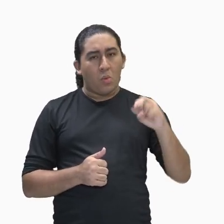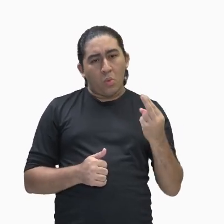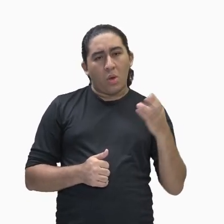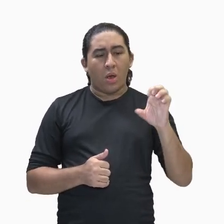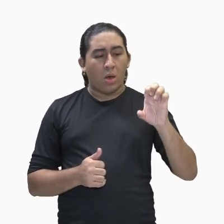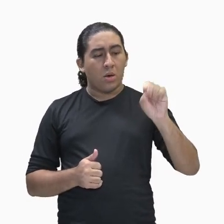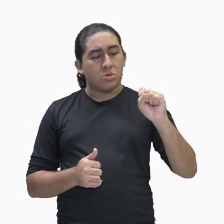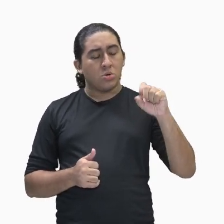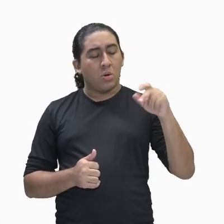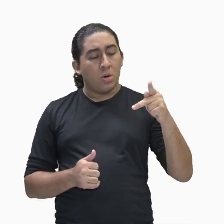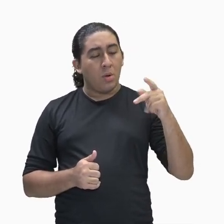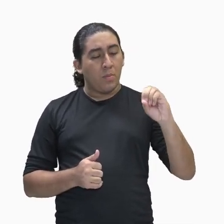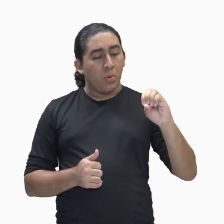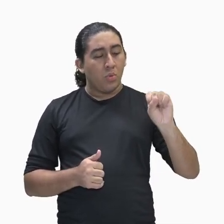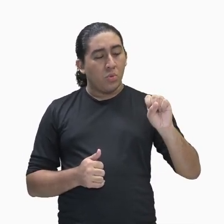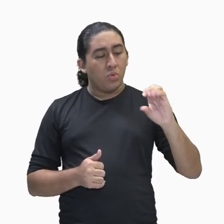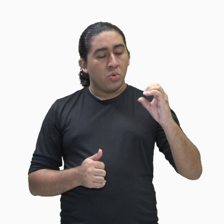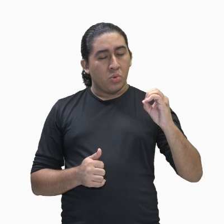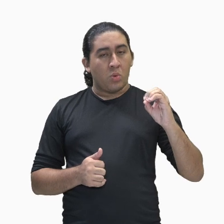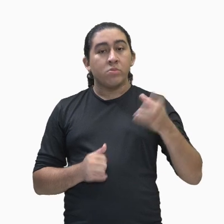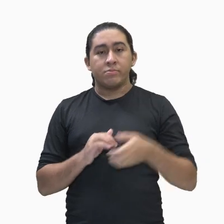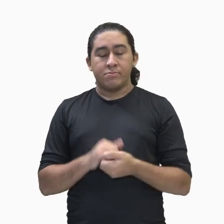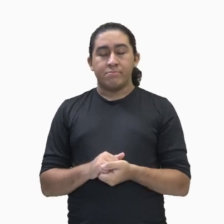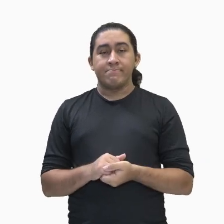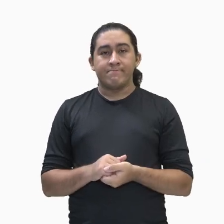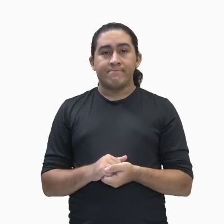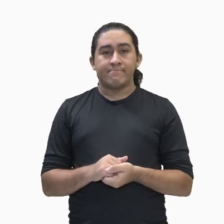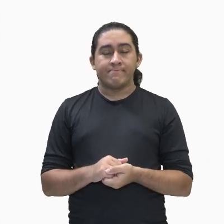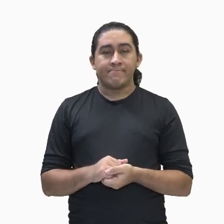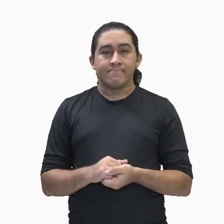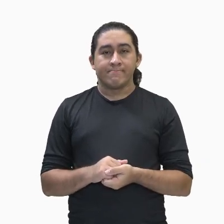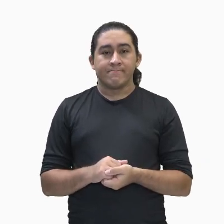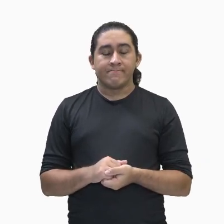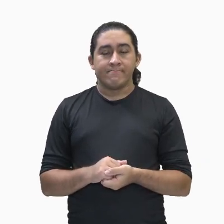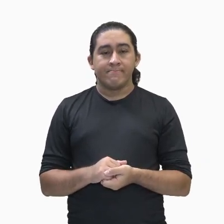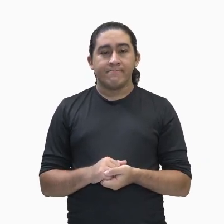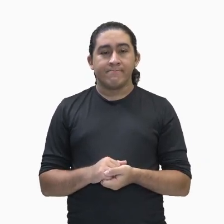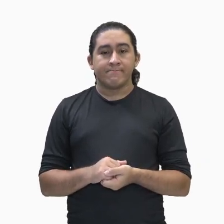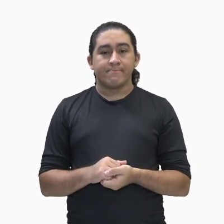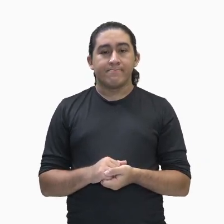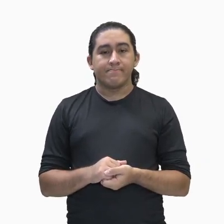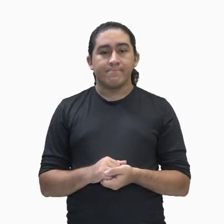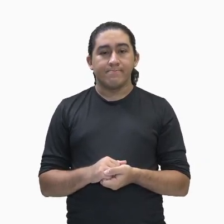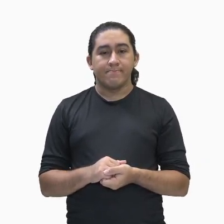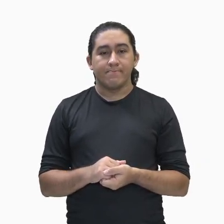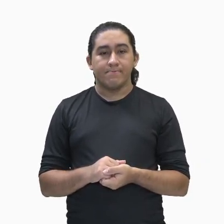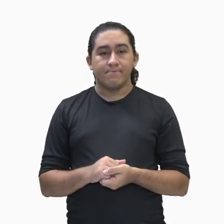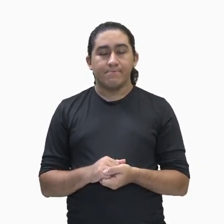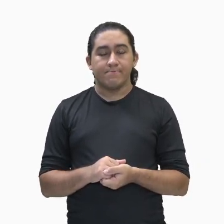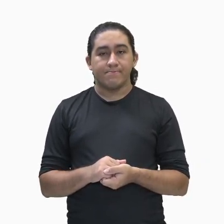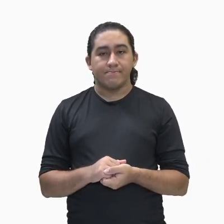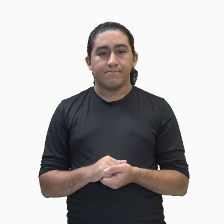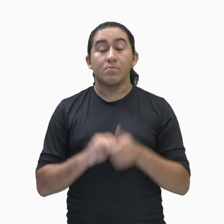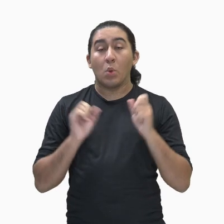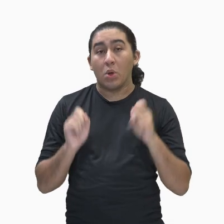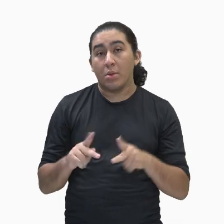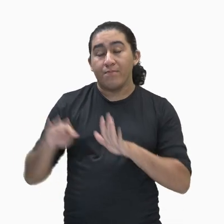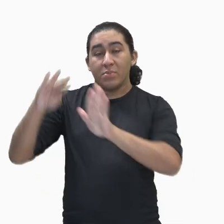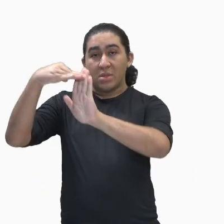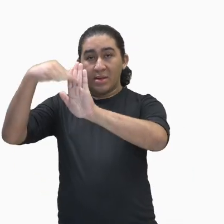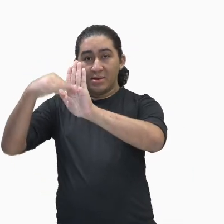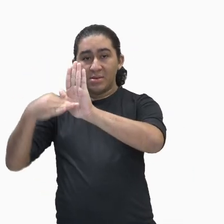brother, né? Ou então, she's my sis, que é a abreviação da palavra sister, né? Ela é minha